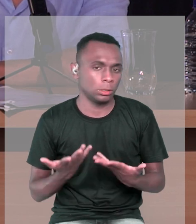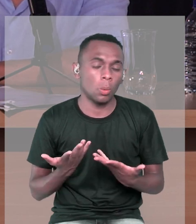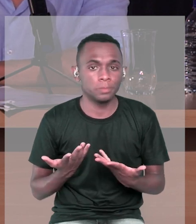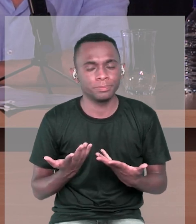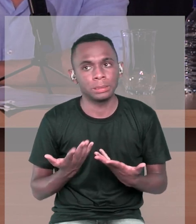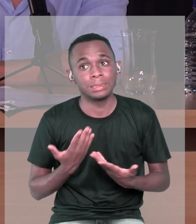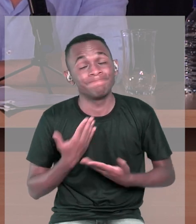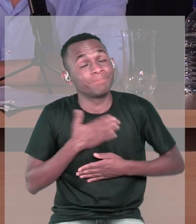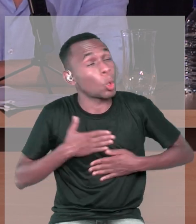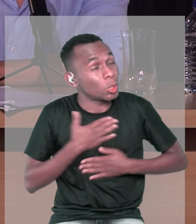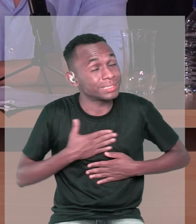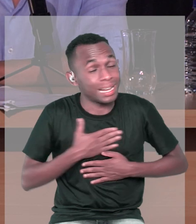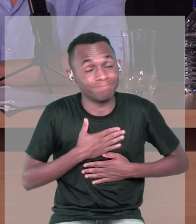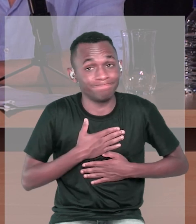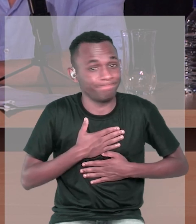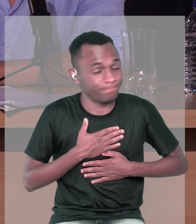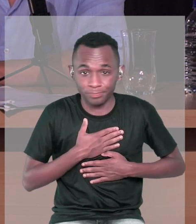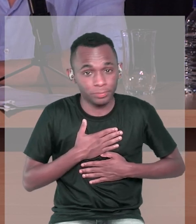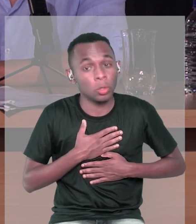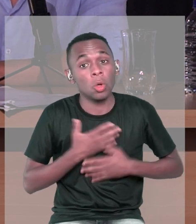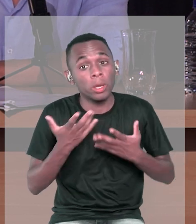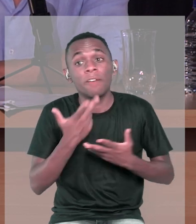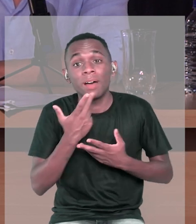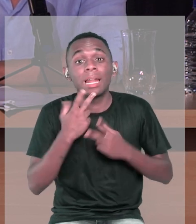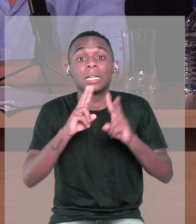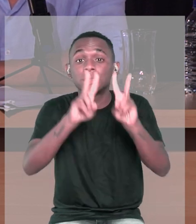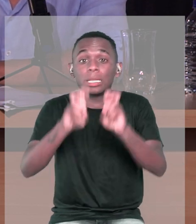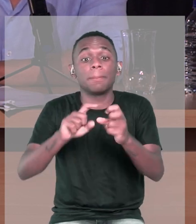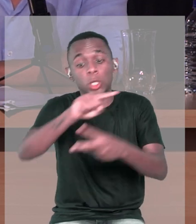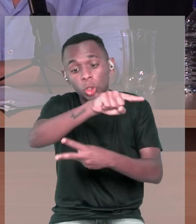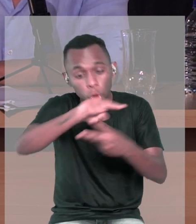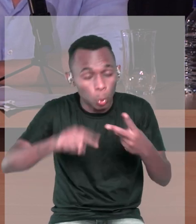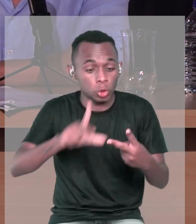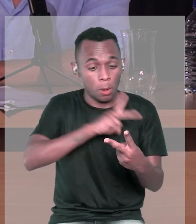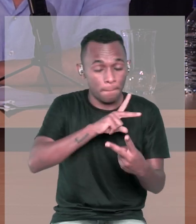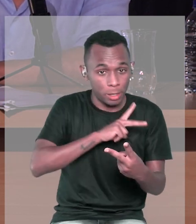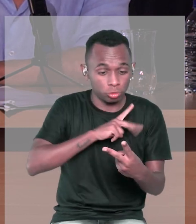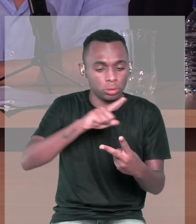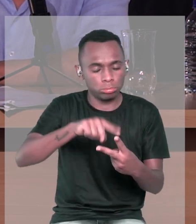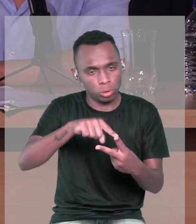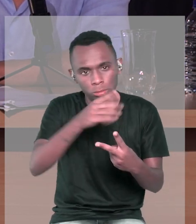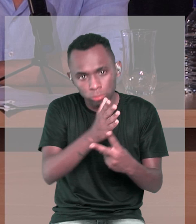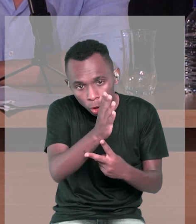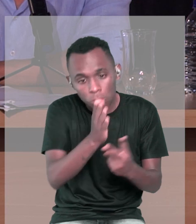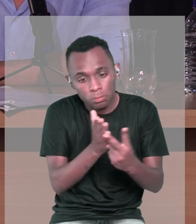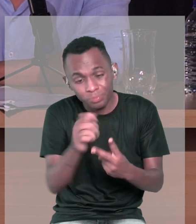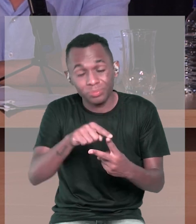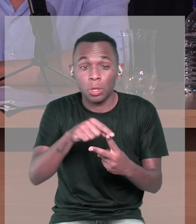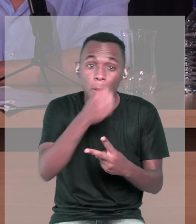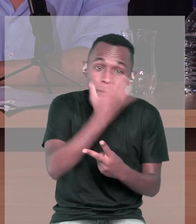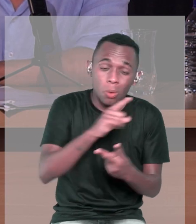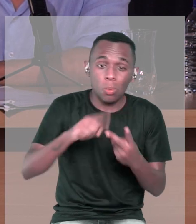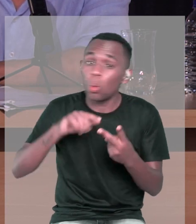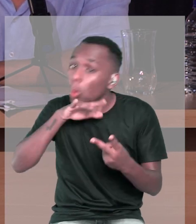muito agradável, mas eu quero falar de dois lados da propriedade privada. Seu lado luminoso e o seu lado maldito.